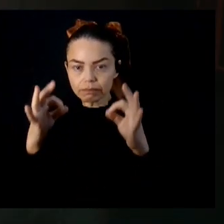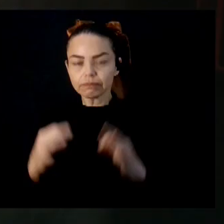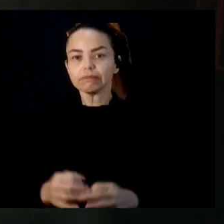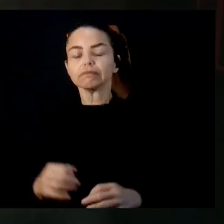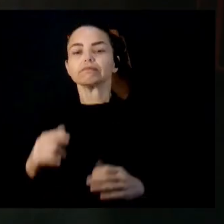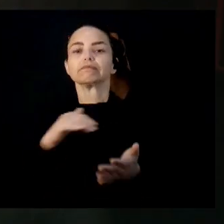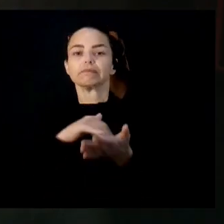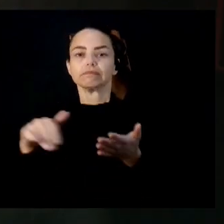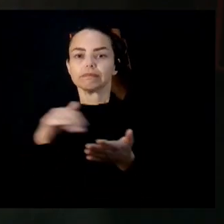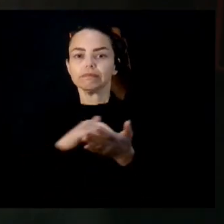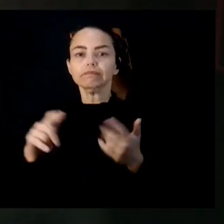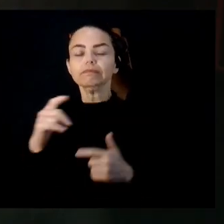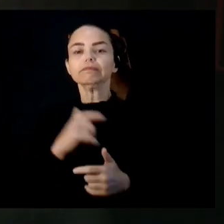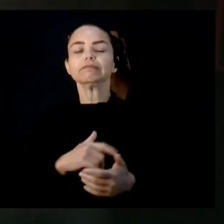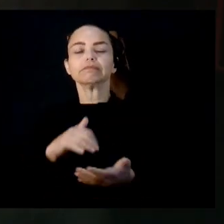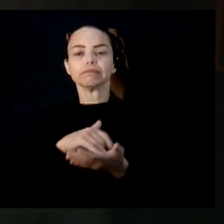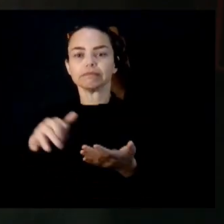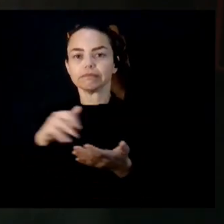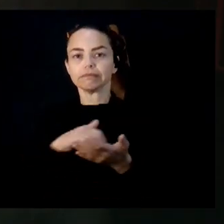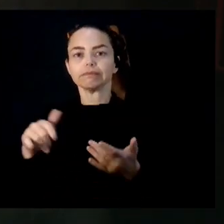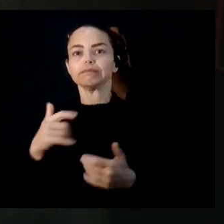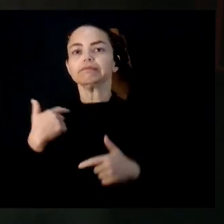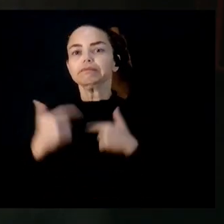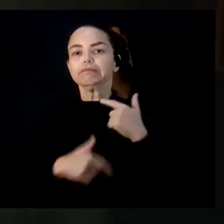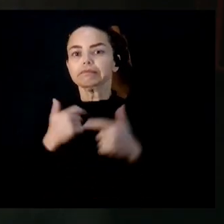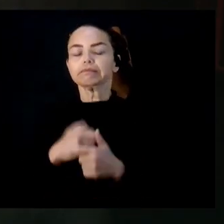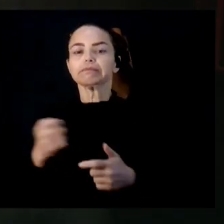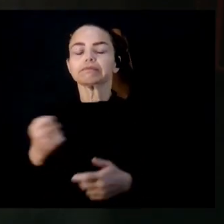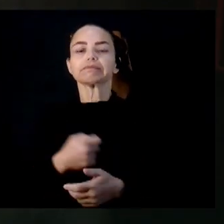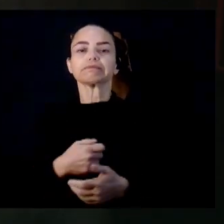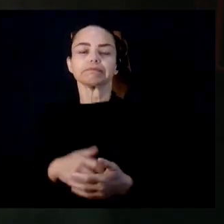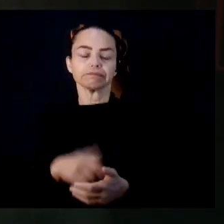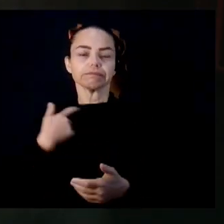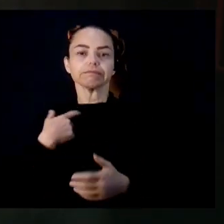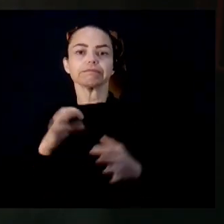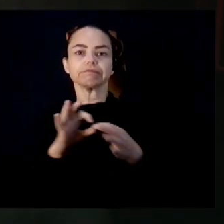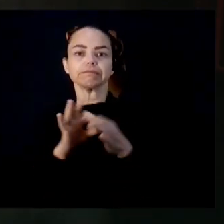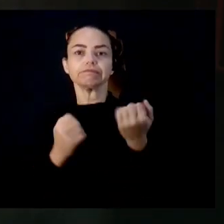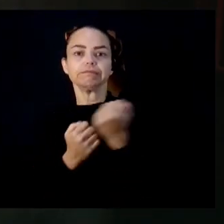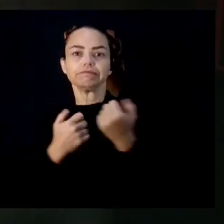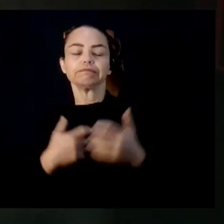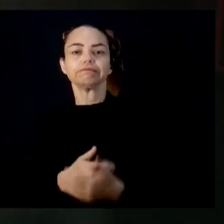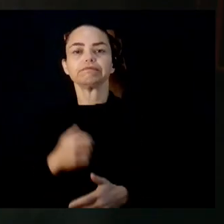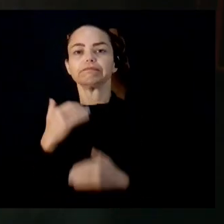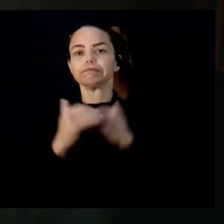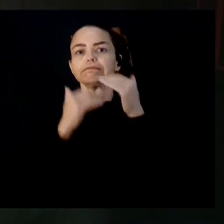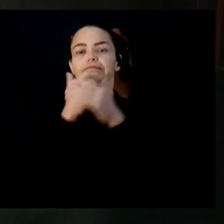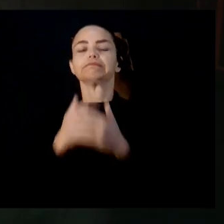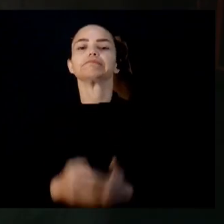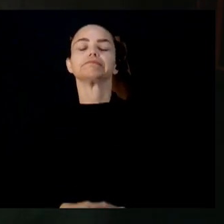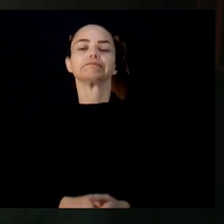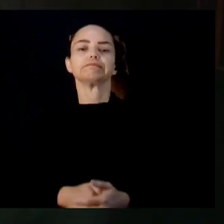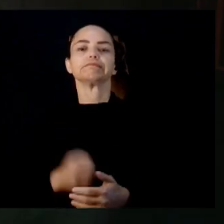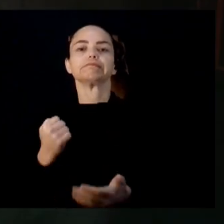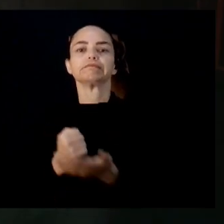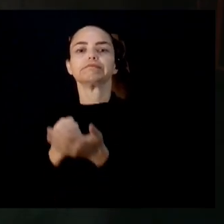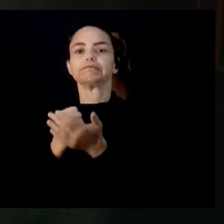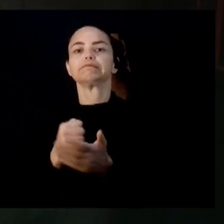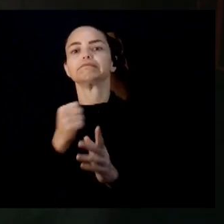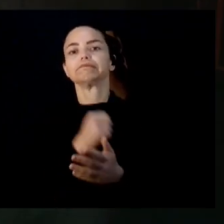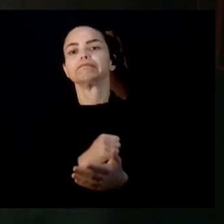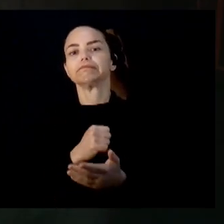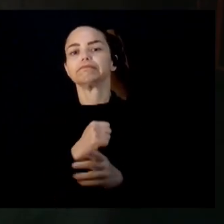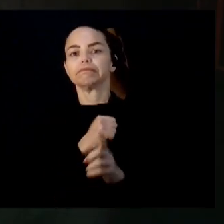Trabalho e Renda da Prefeitura de Campinas, em parceria com a Secretaria de Desenvolvimento e Assistência Social por meio